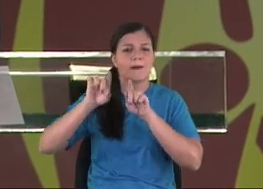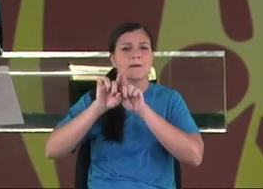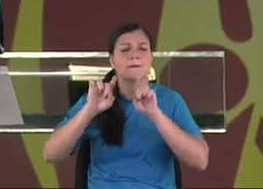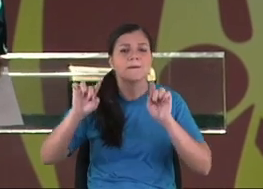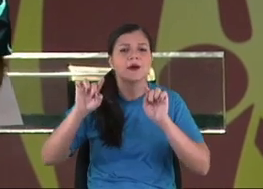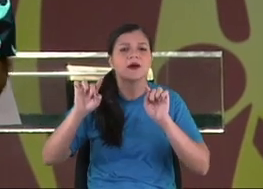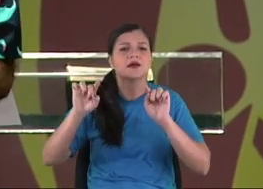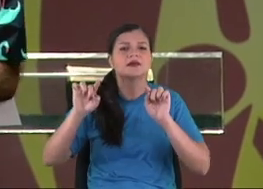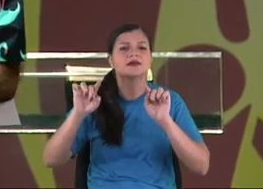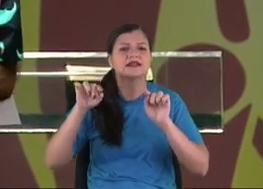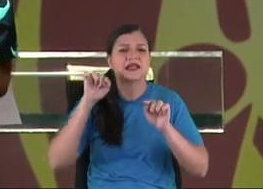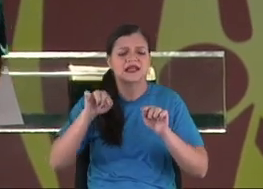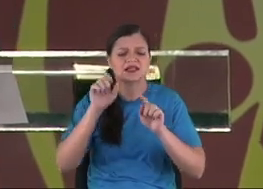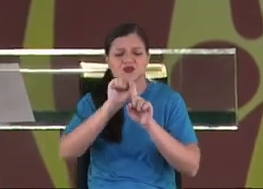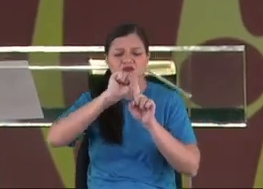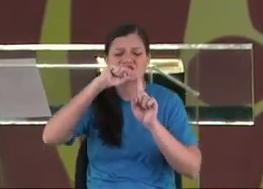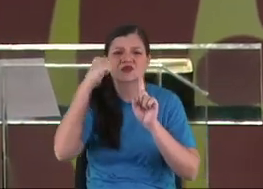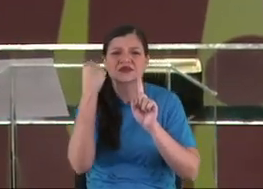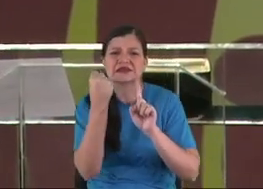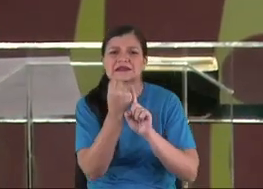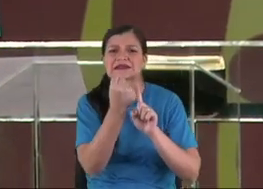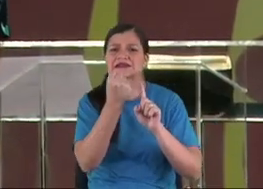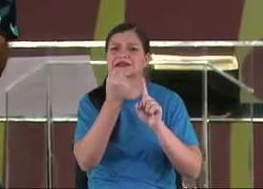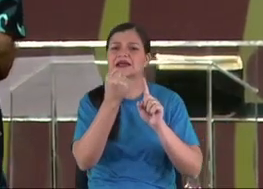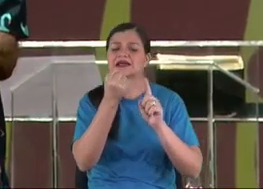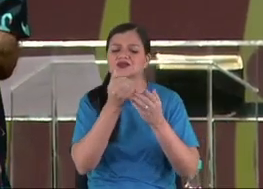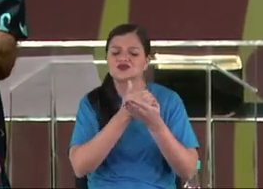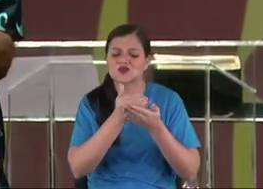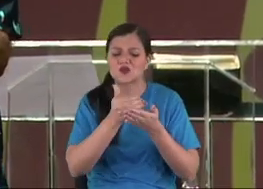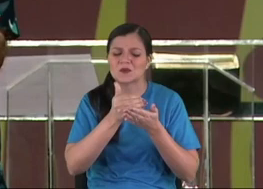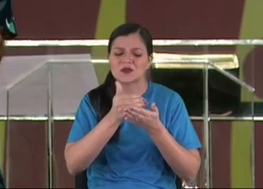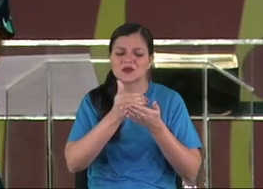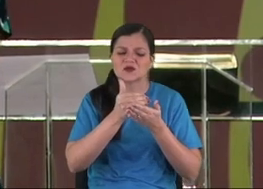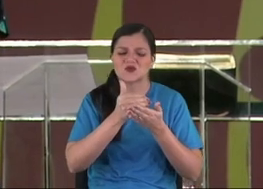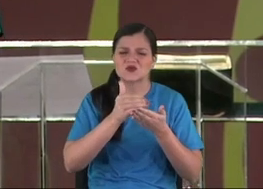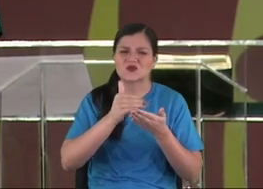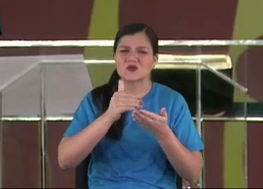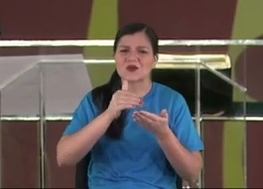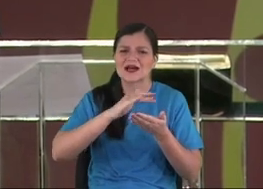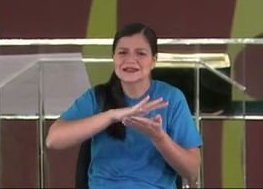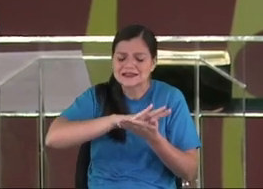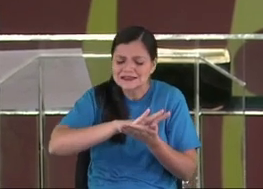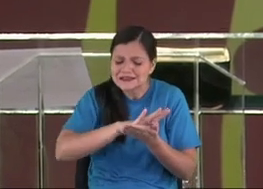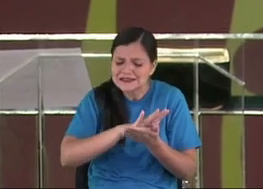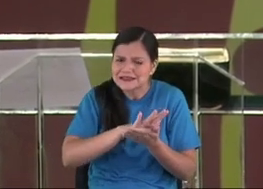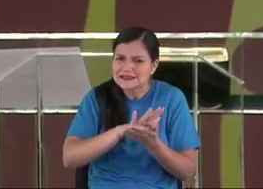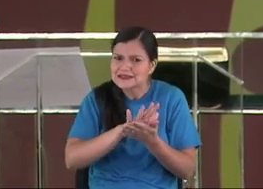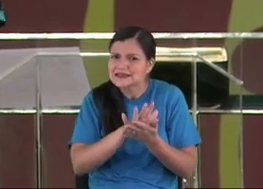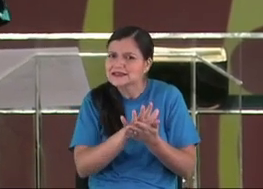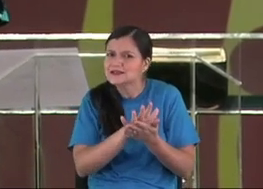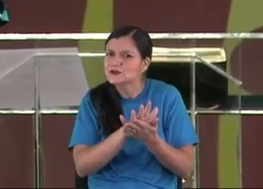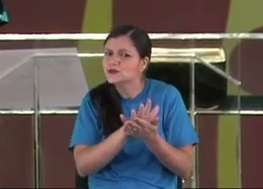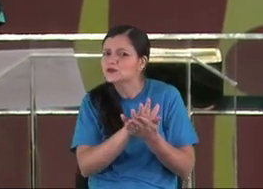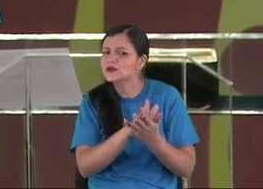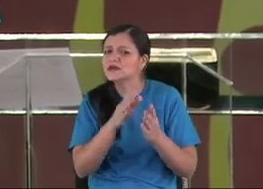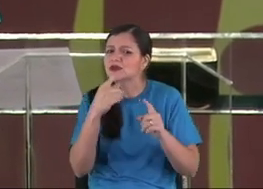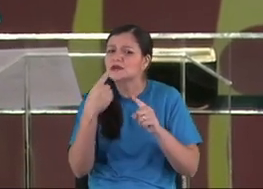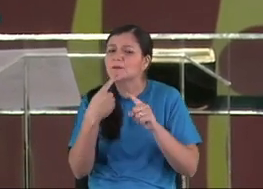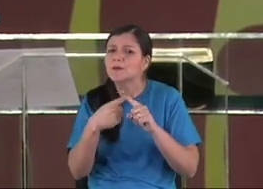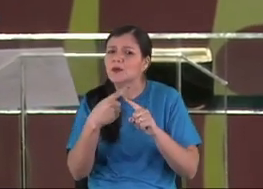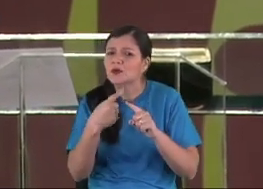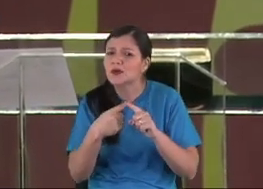desestruturação na sociedade veio porque esse seu plano